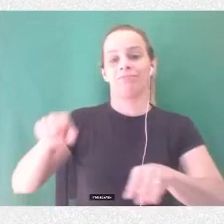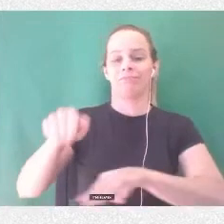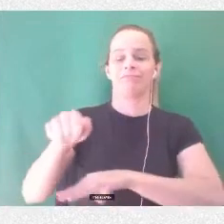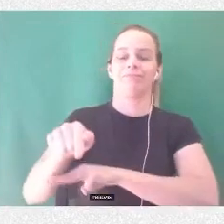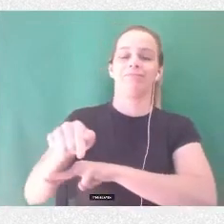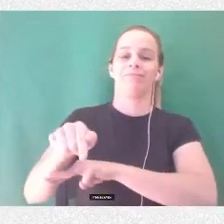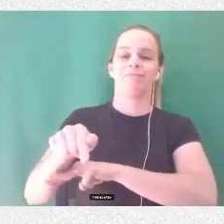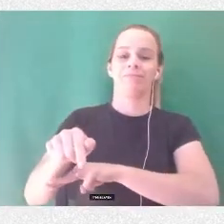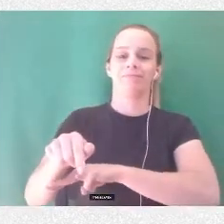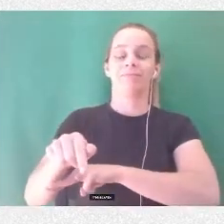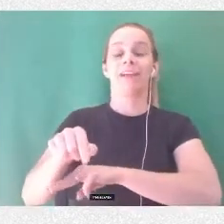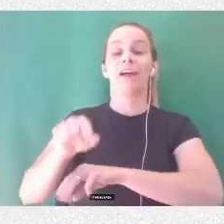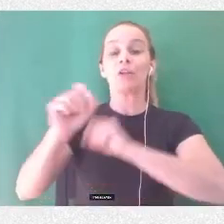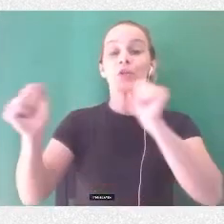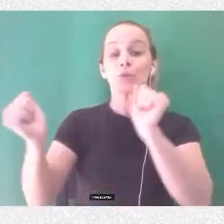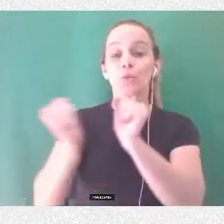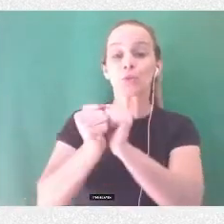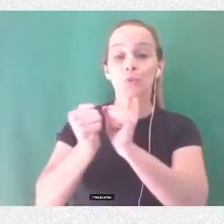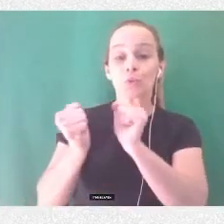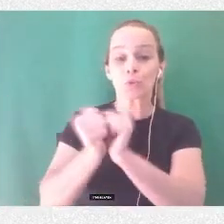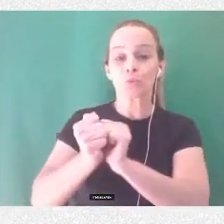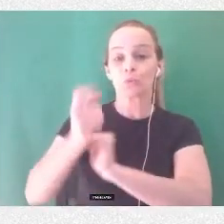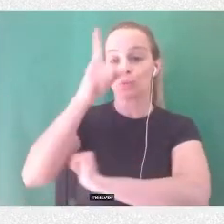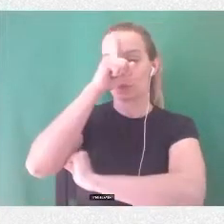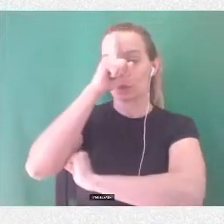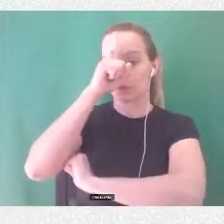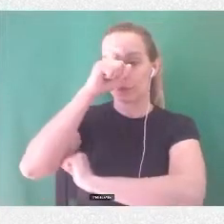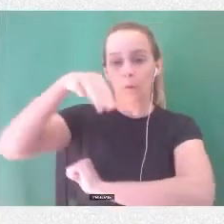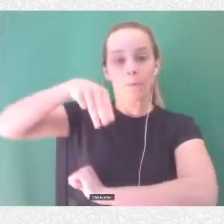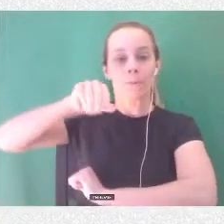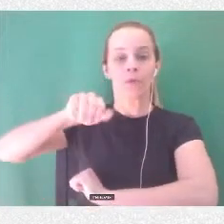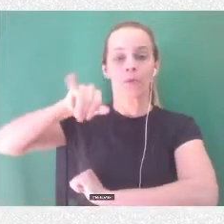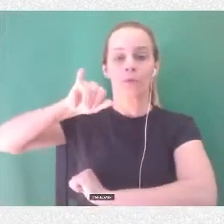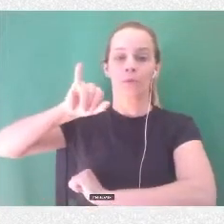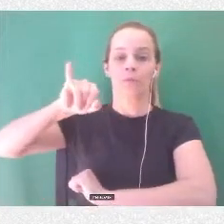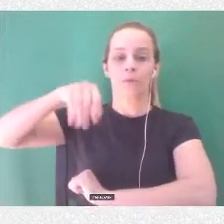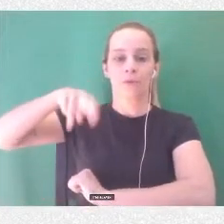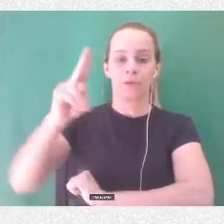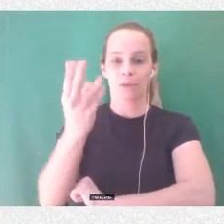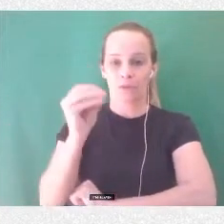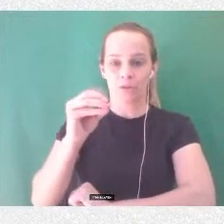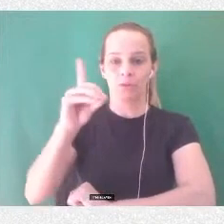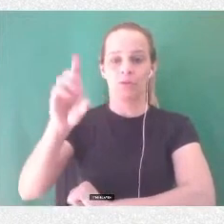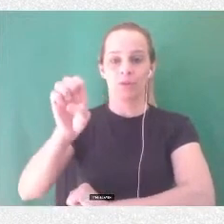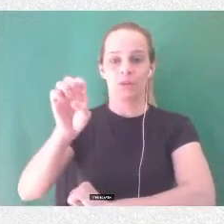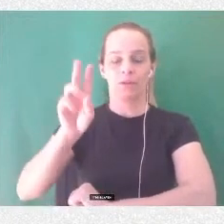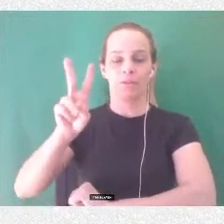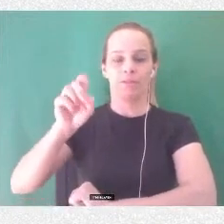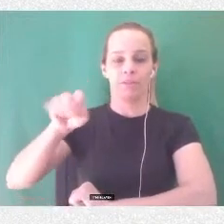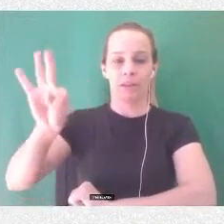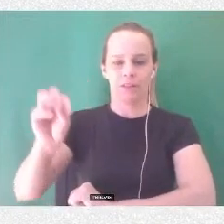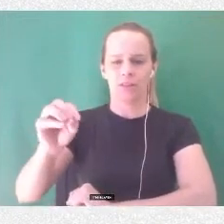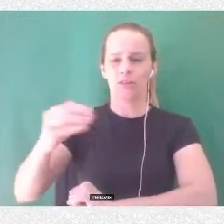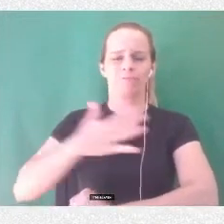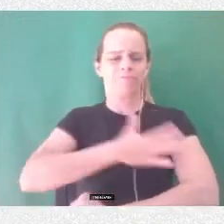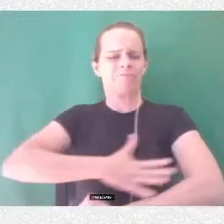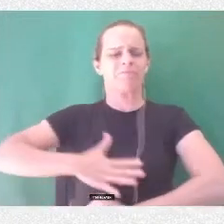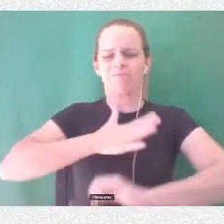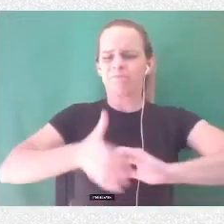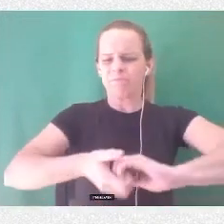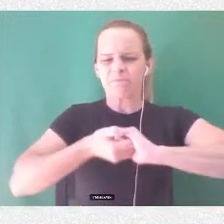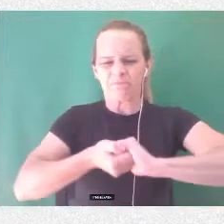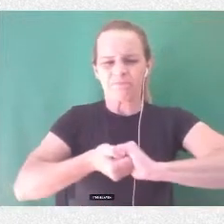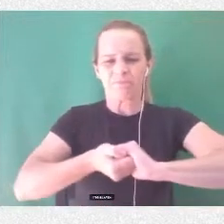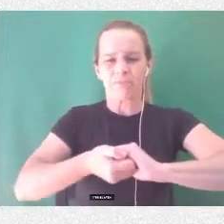Paraná, junto com o Hospital Moinhos de Ventos. Uma saudação afetuosa e calorosa à